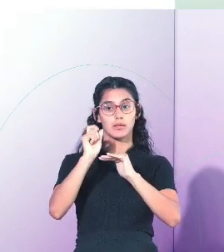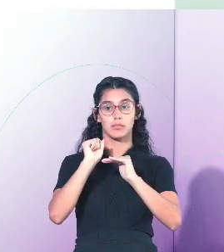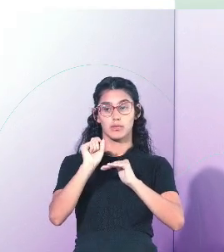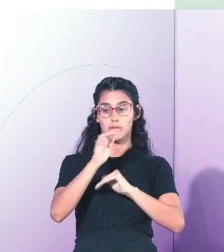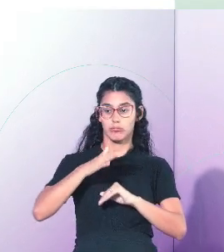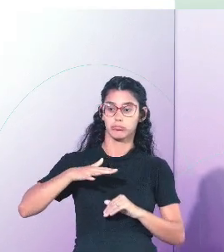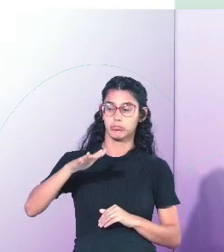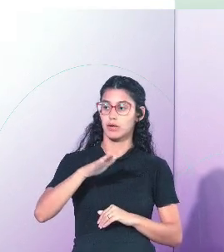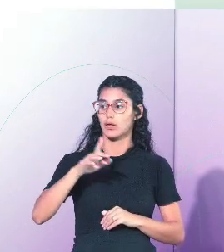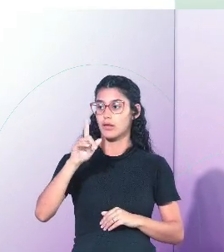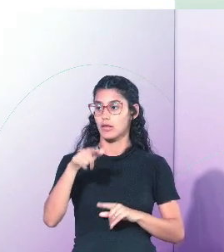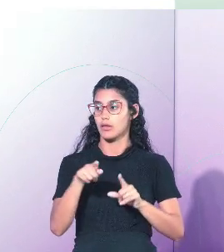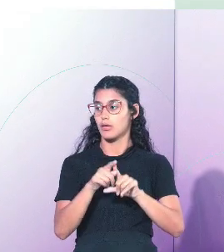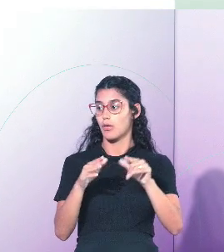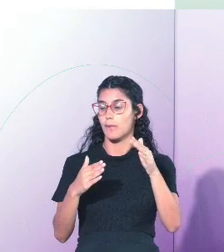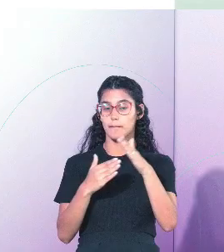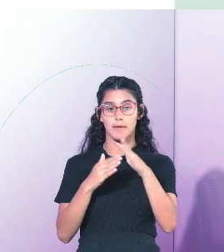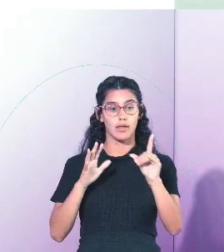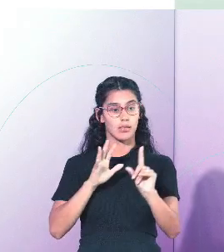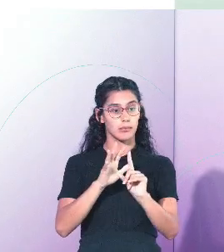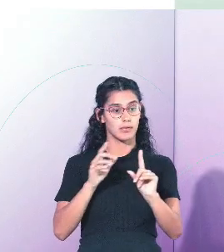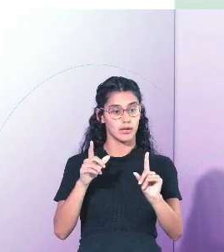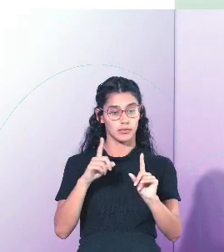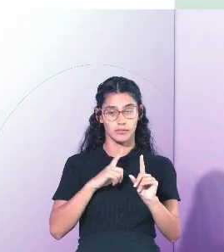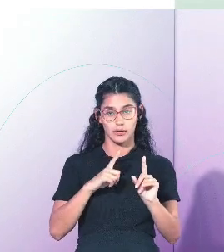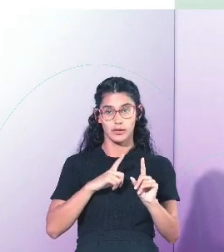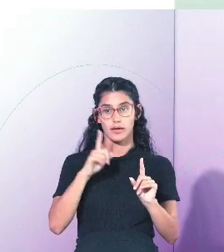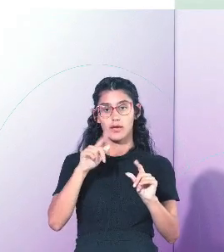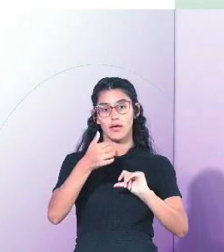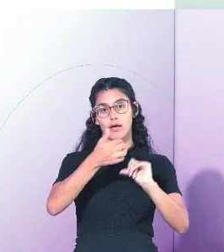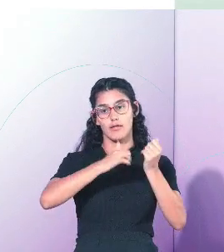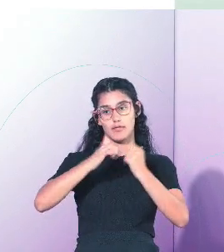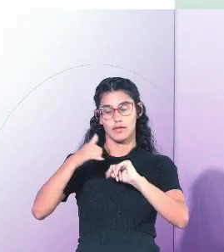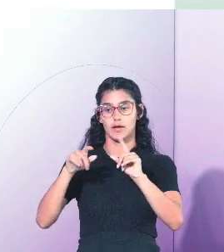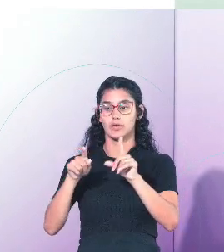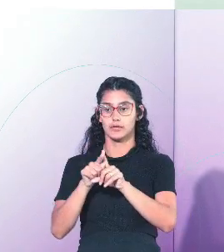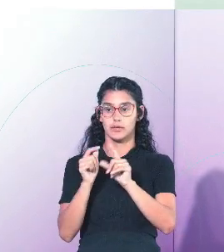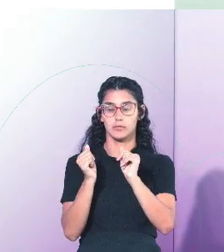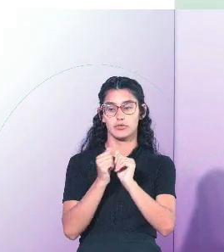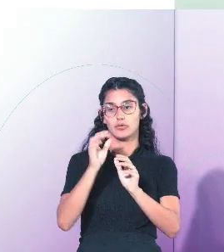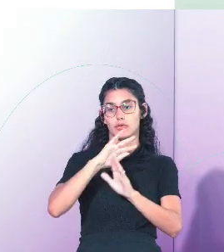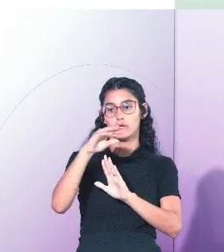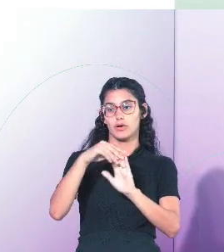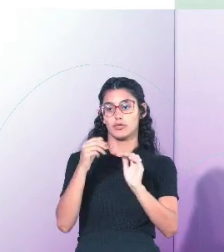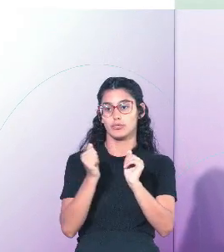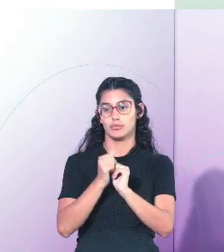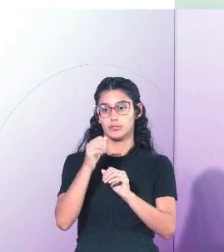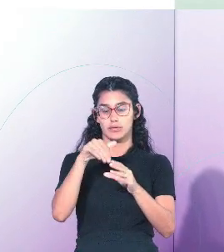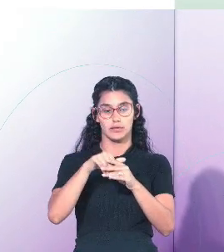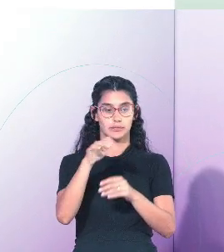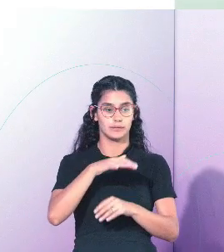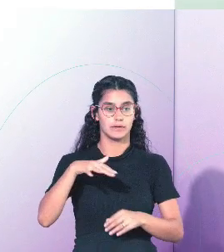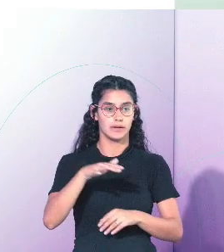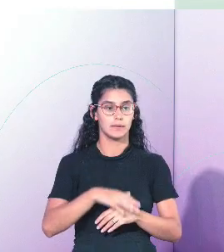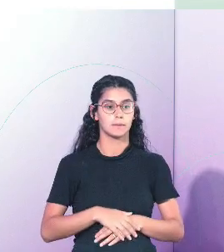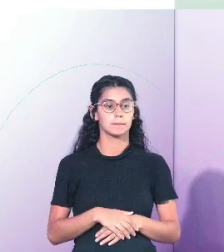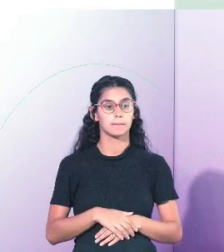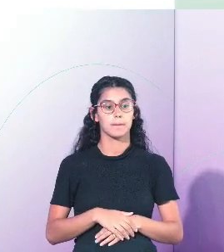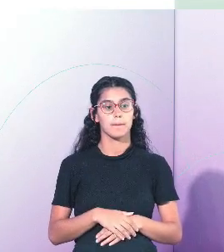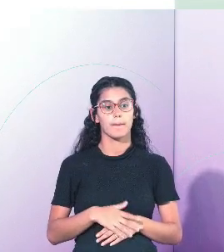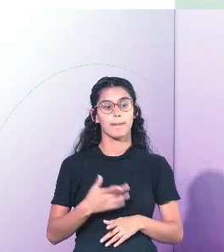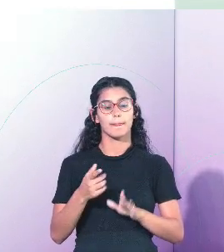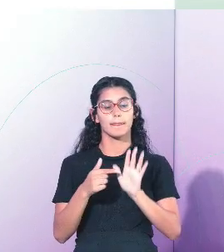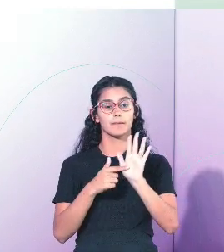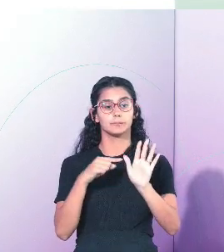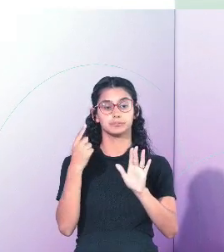eles, é o limite de impacto orçamentário, sejam avaliados e sejam incorporados dentro do rol. Bom, e aí eu trago aqui,